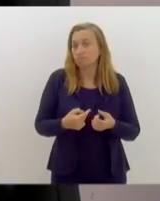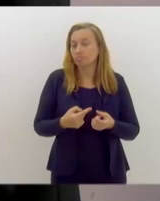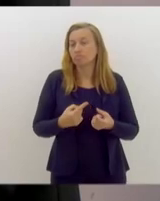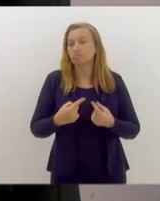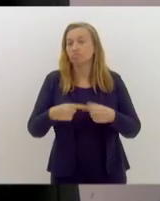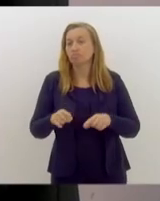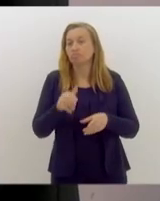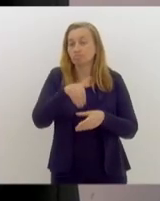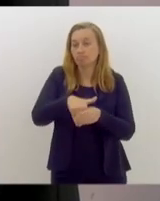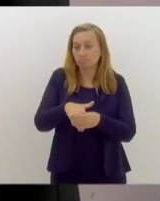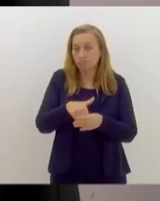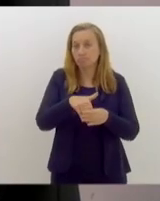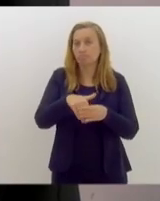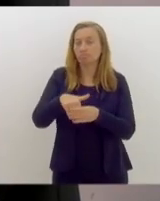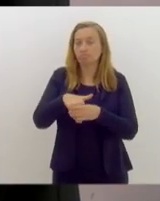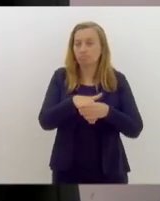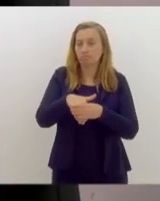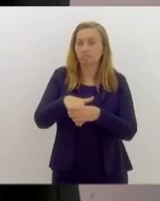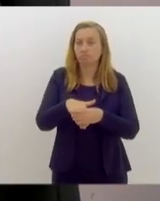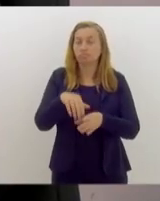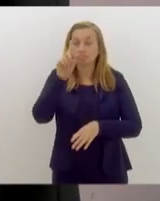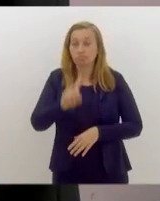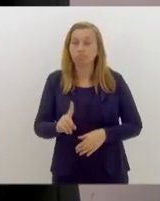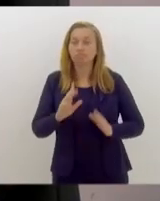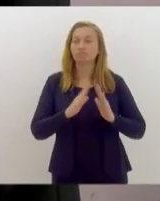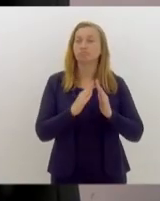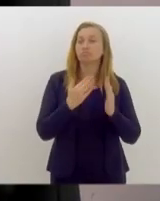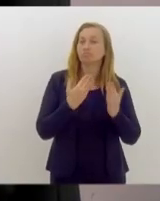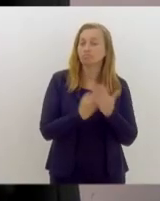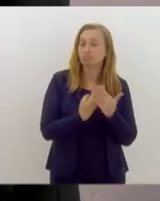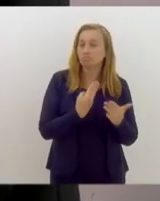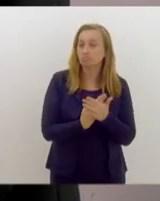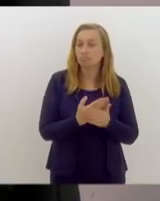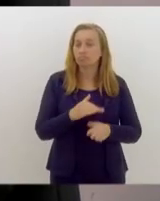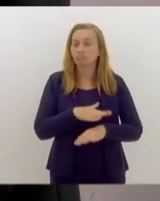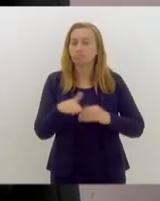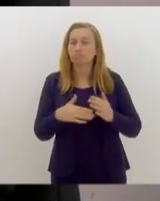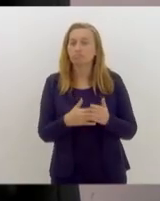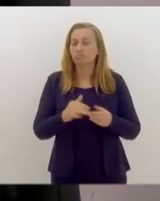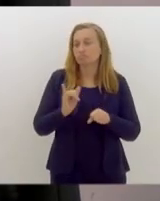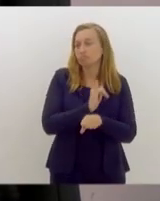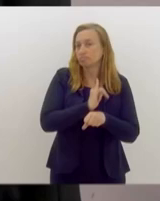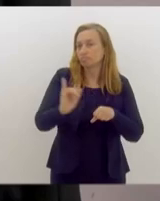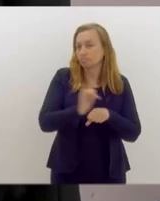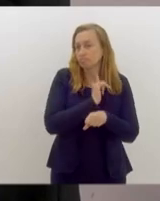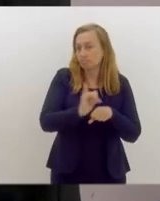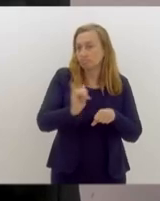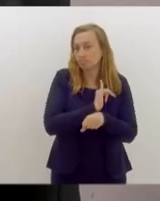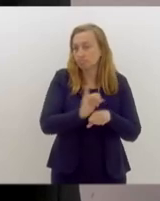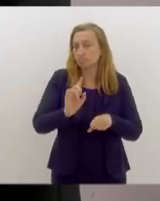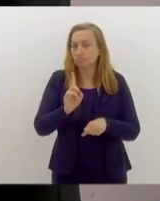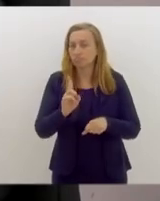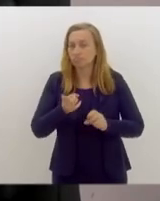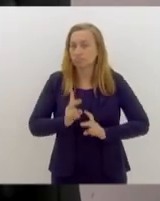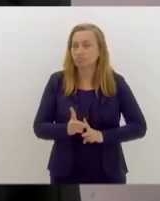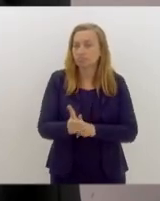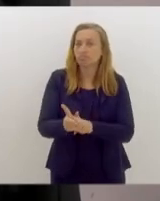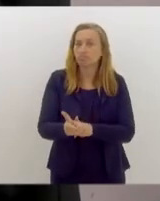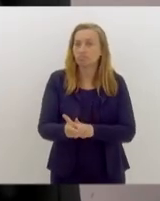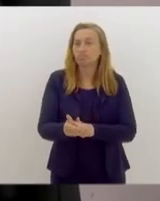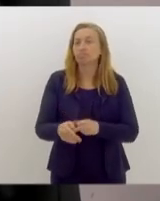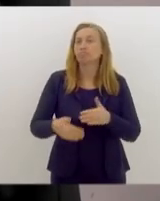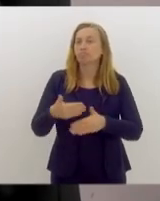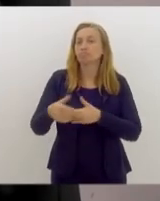né? Os mandatos já estão vencidos há algum tempo. E o governo do Estado usa todo tipo de estratagema, né, para não dar sequência ao